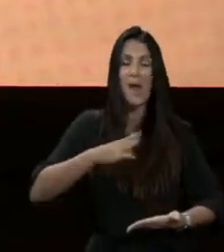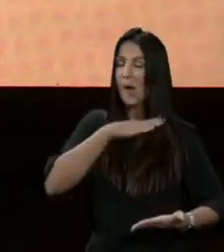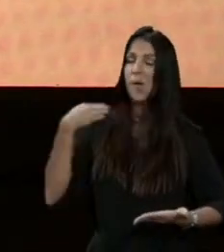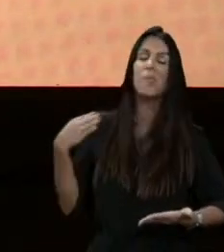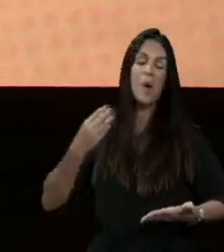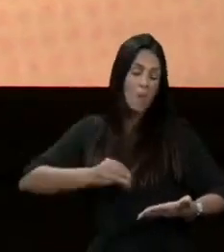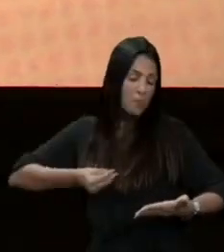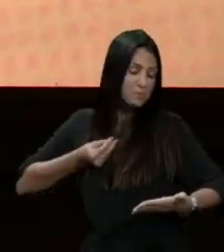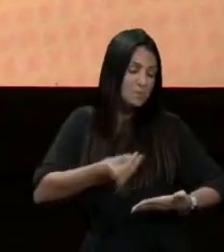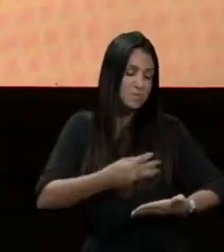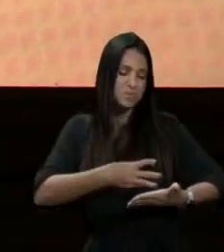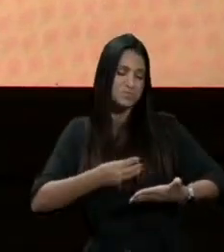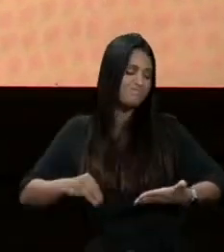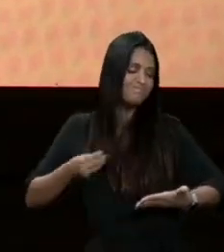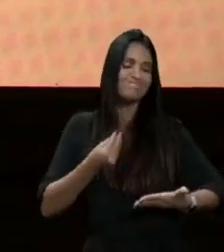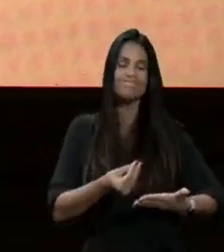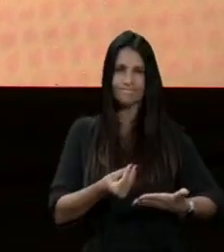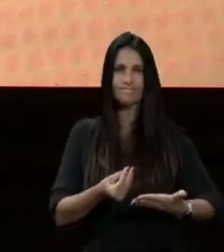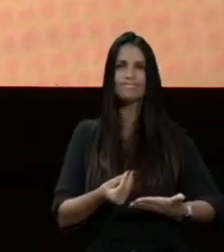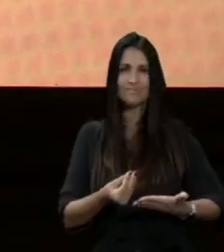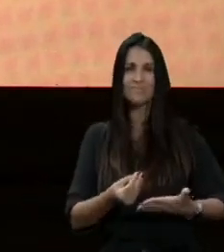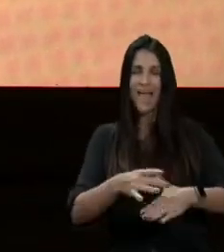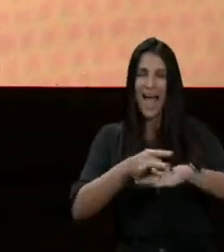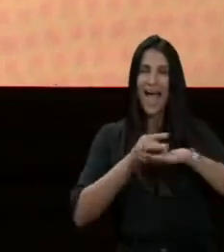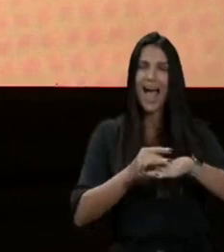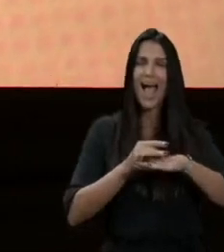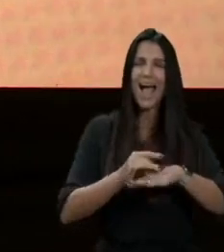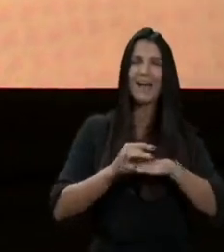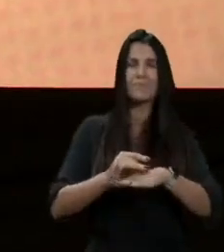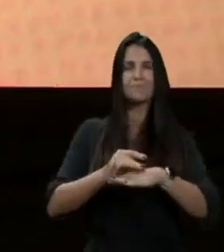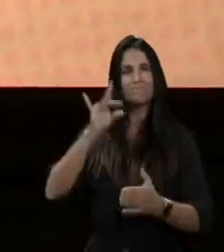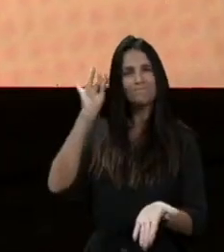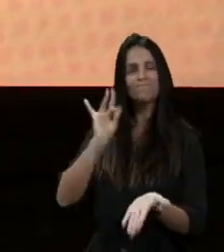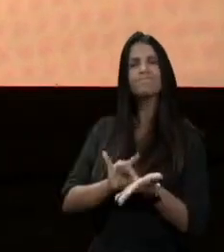fica fica essa é a humanidade real